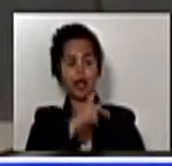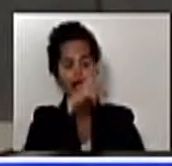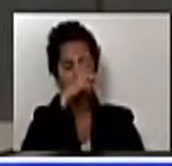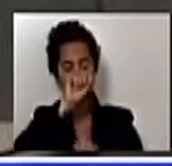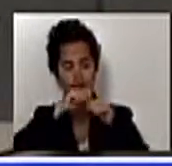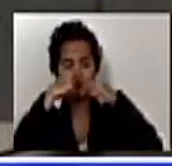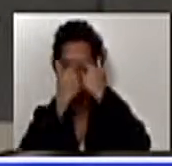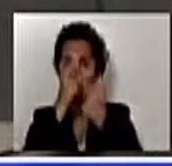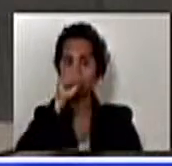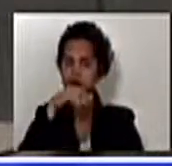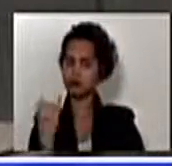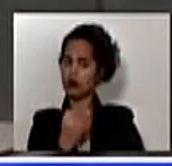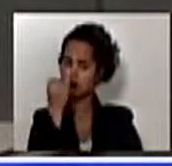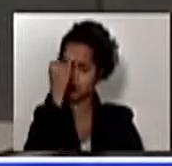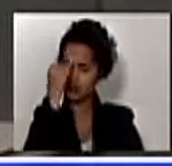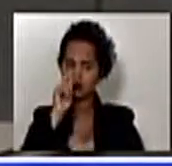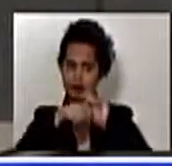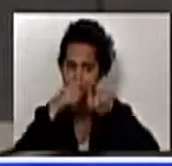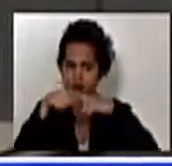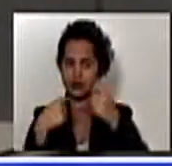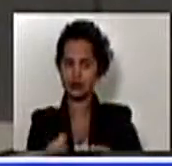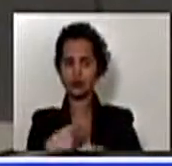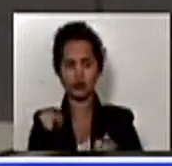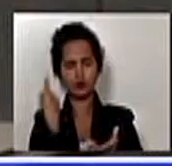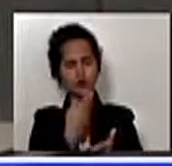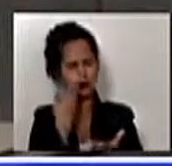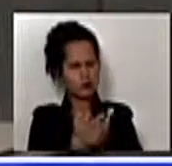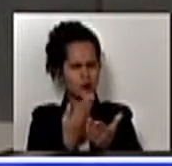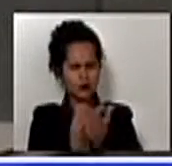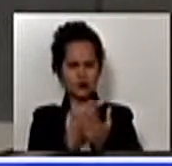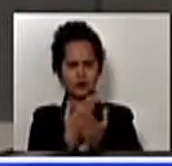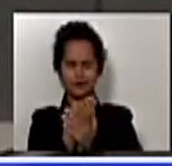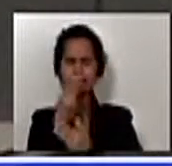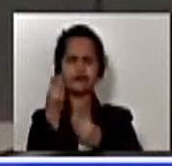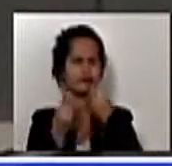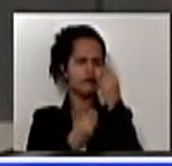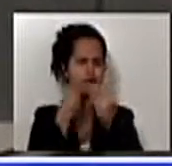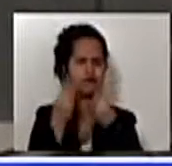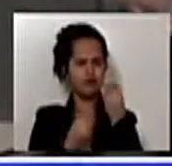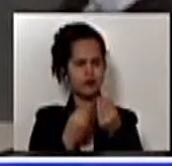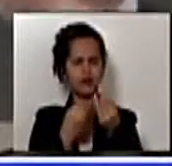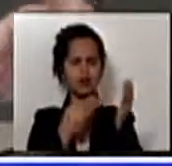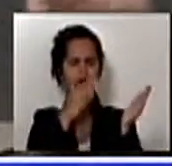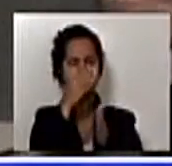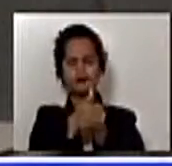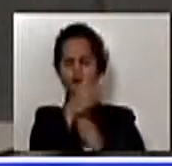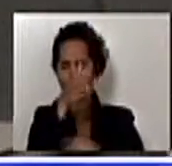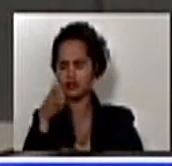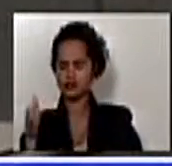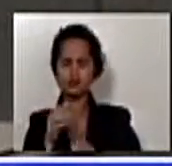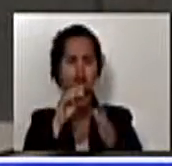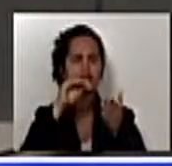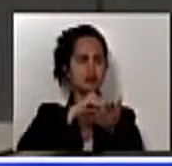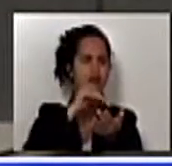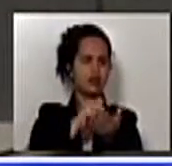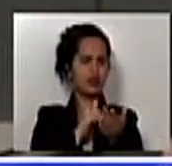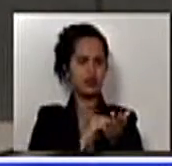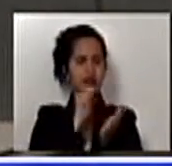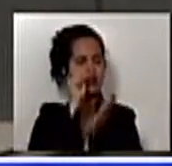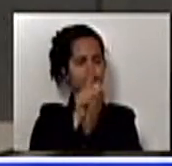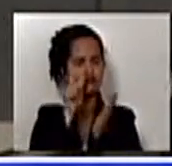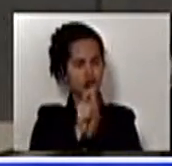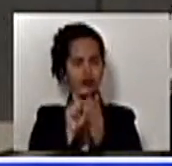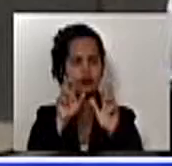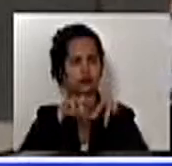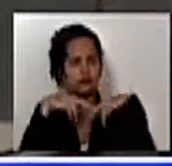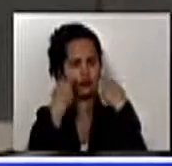esse orçamento, né? E buscando as secretarias, buscando, agendando essa sessão pública,